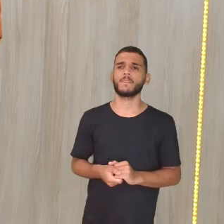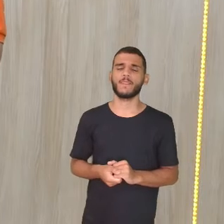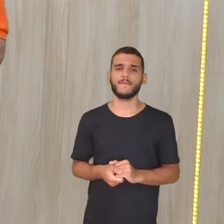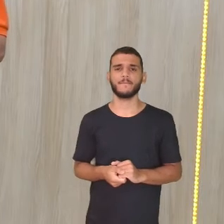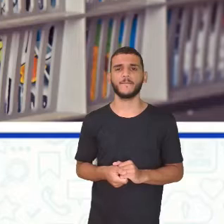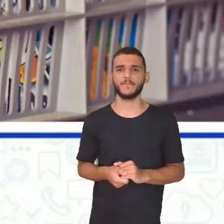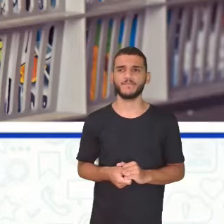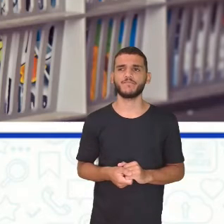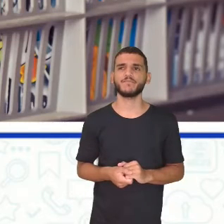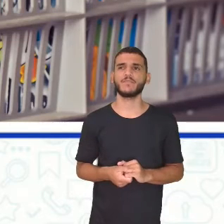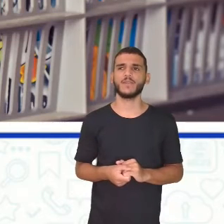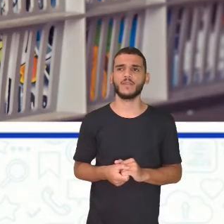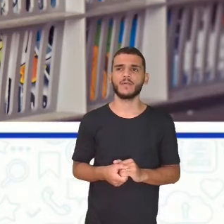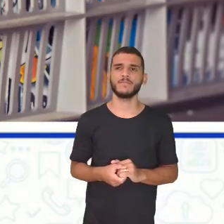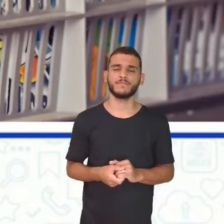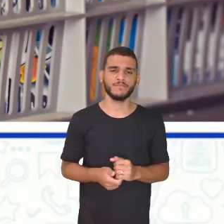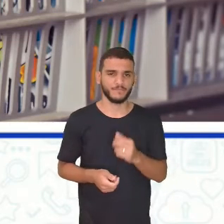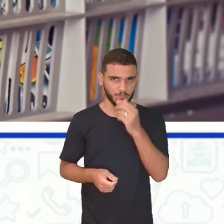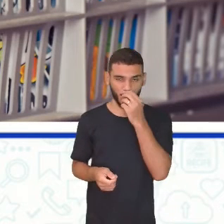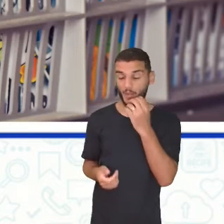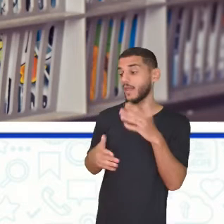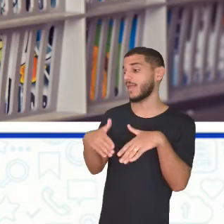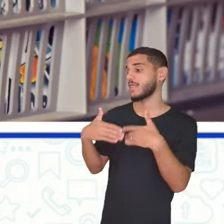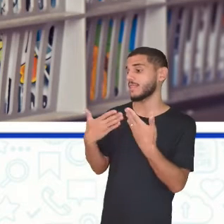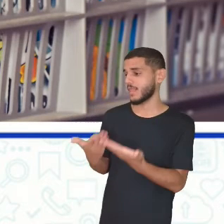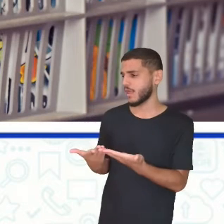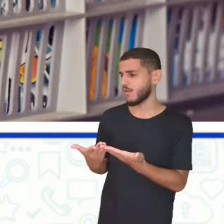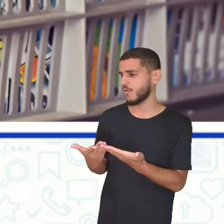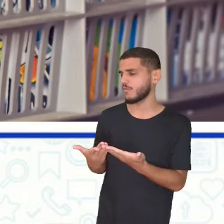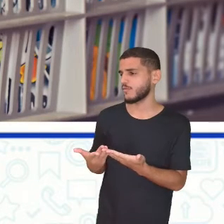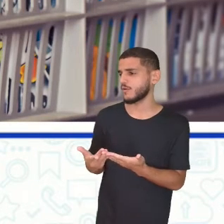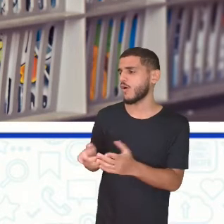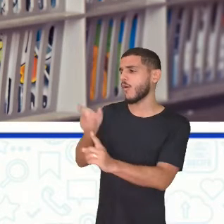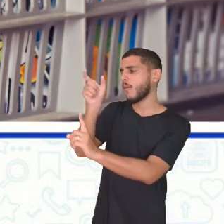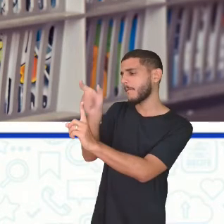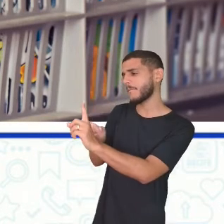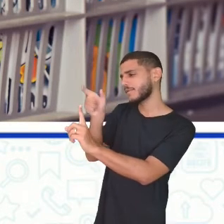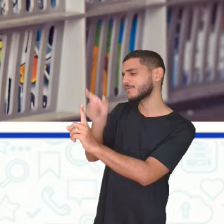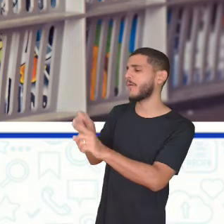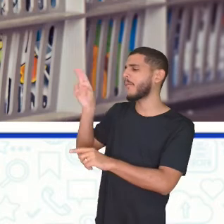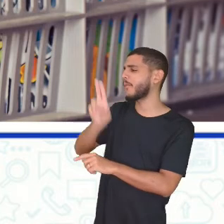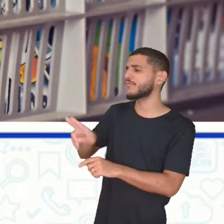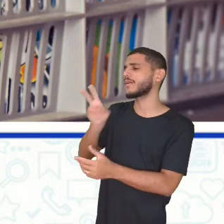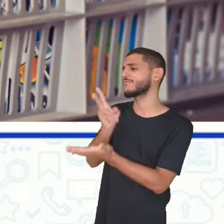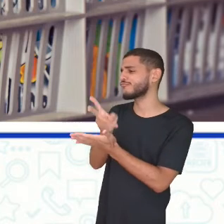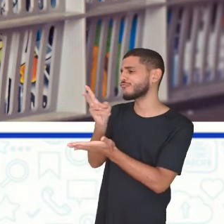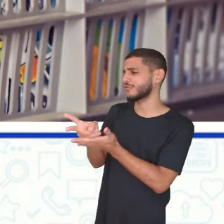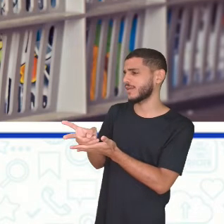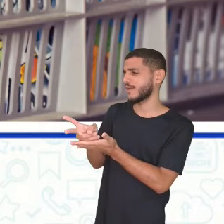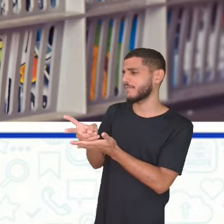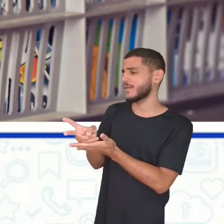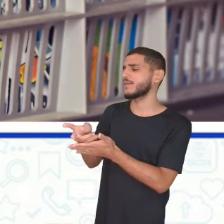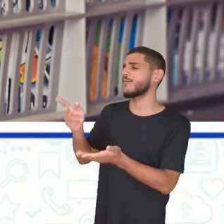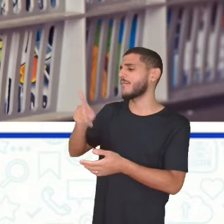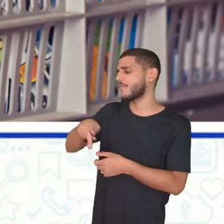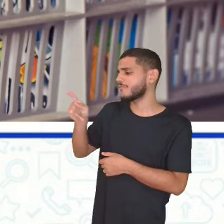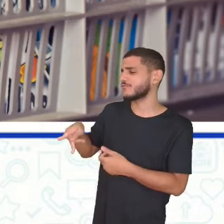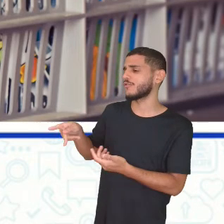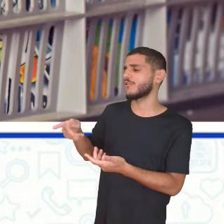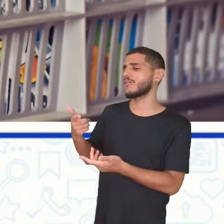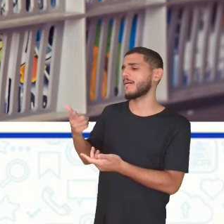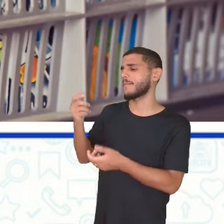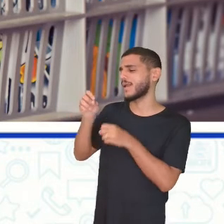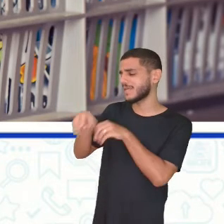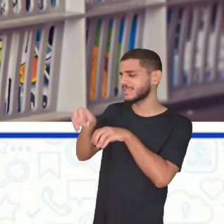Seus personagens são muito utilizados por professores para se trabalhar valores com as crianças.